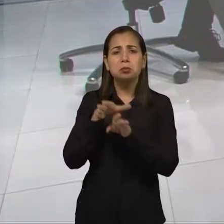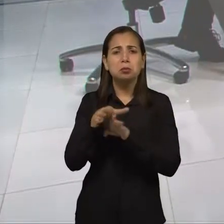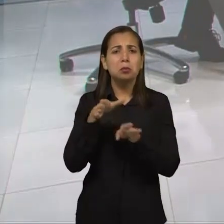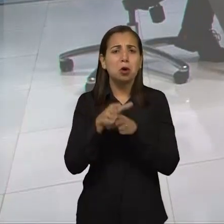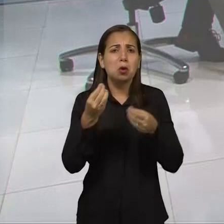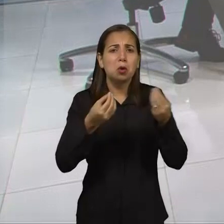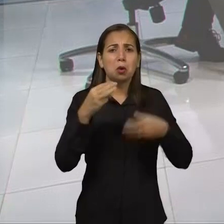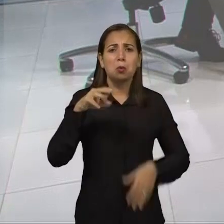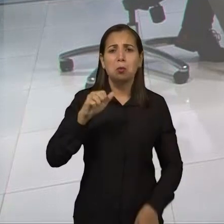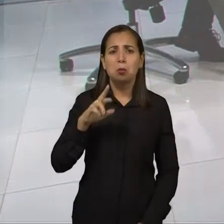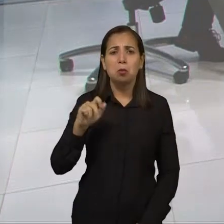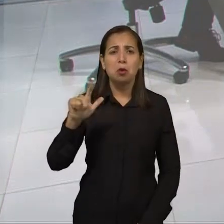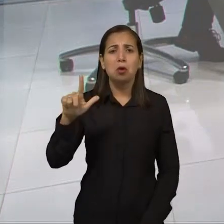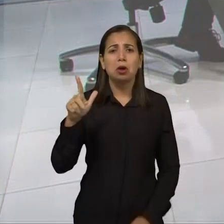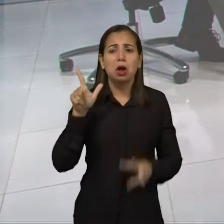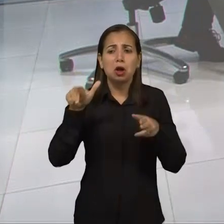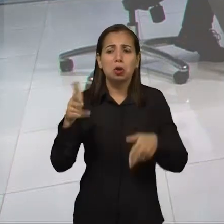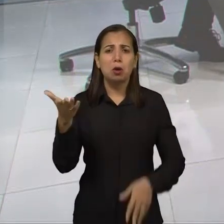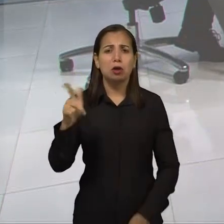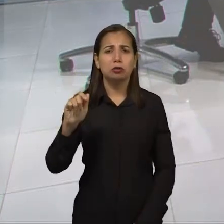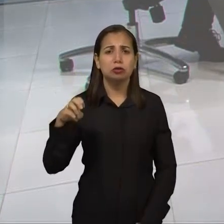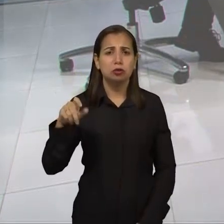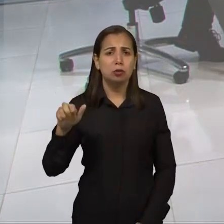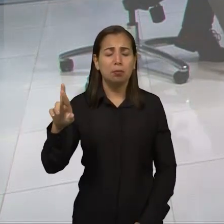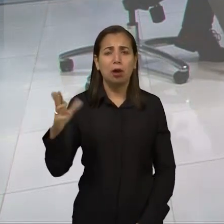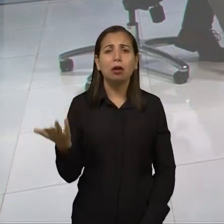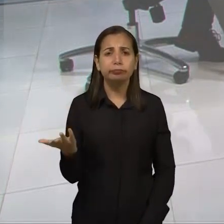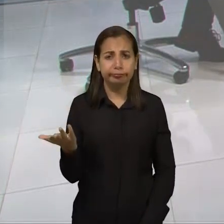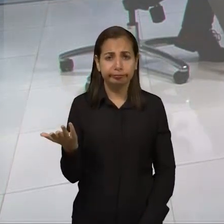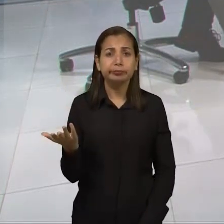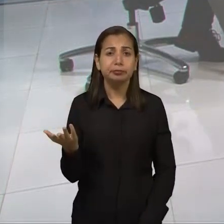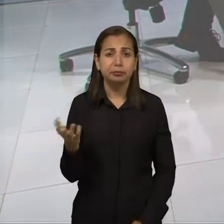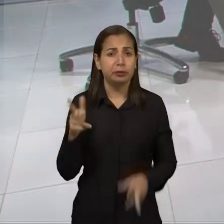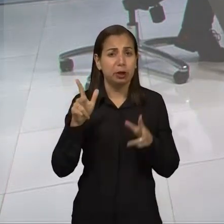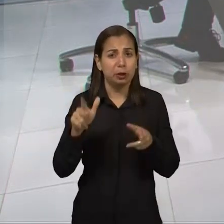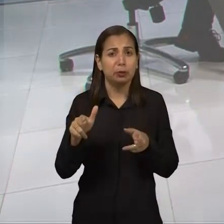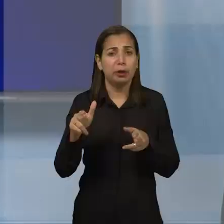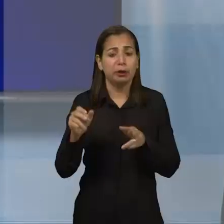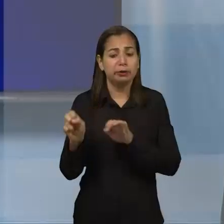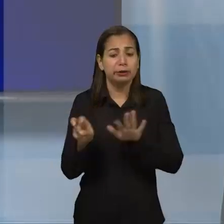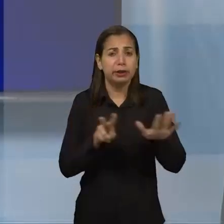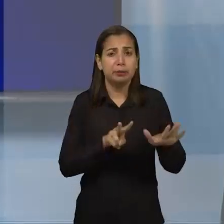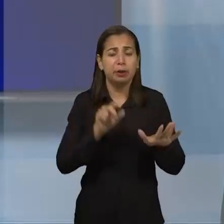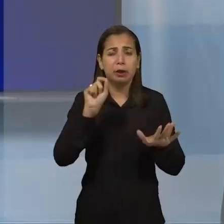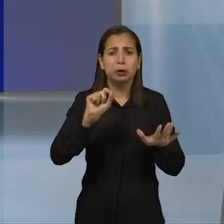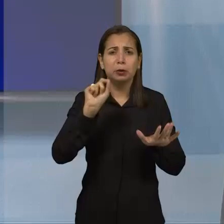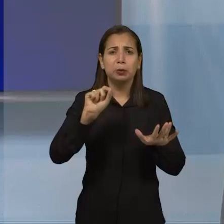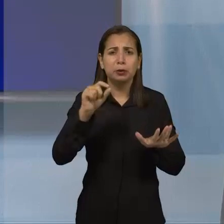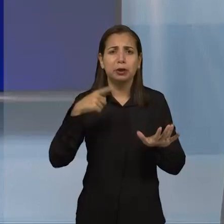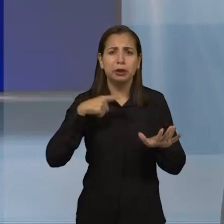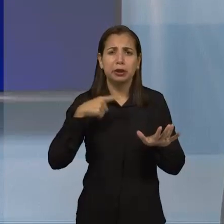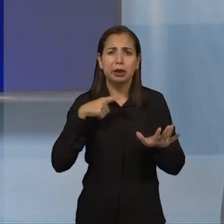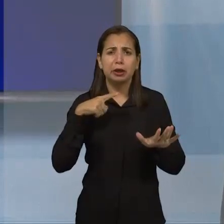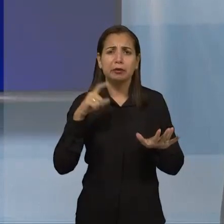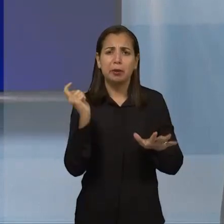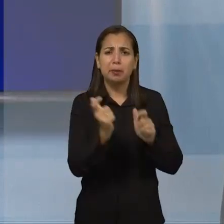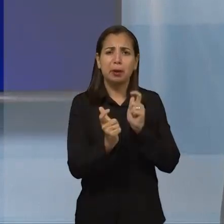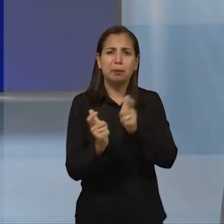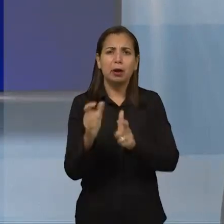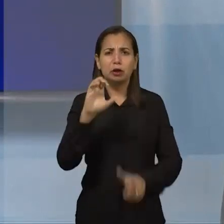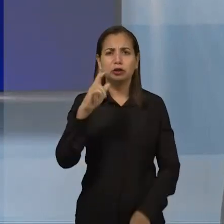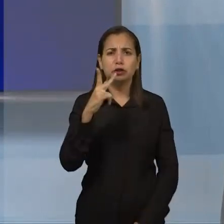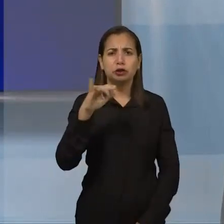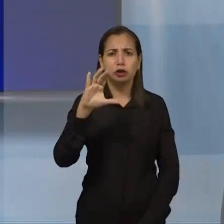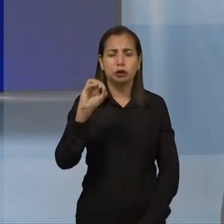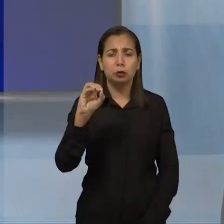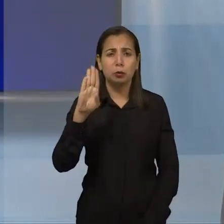a decência ao ministro Gilmar, como foi agora nessas últimas semanas, que ele fez, inspirado em Chico Buarque, em versos